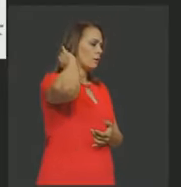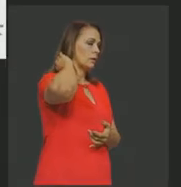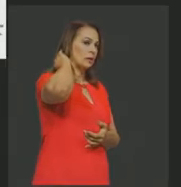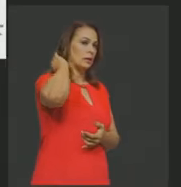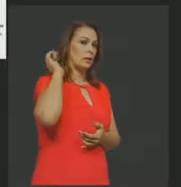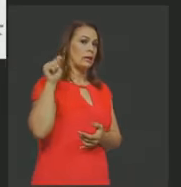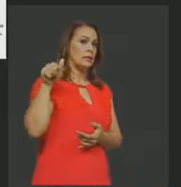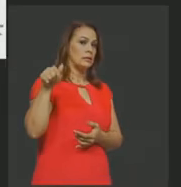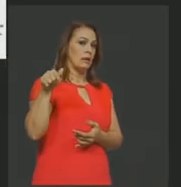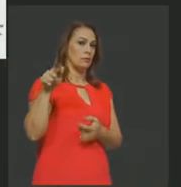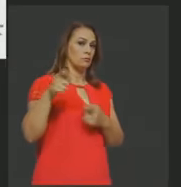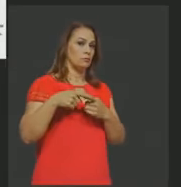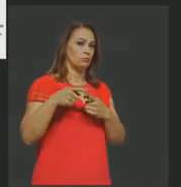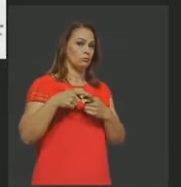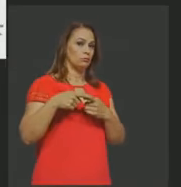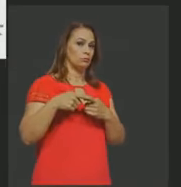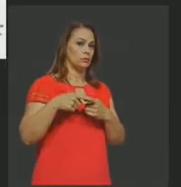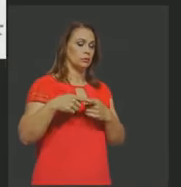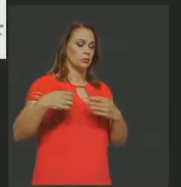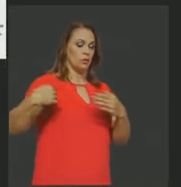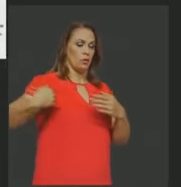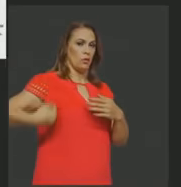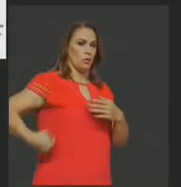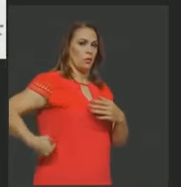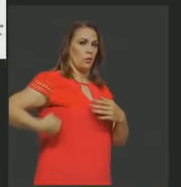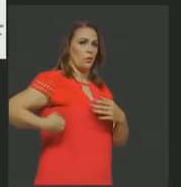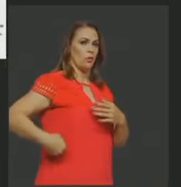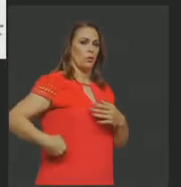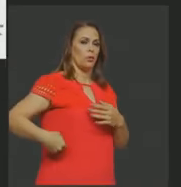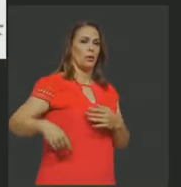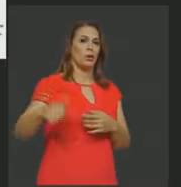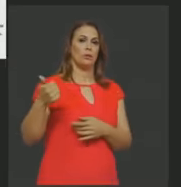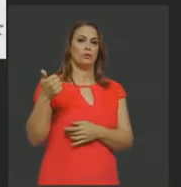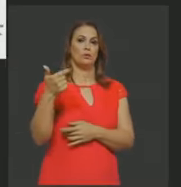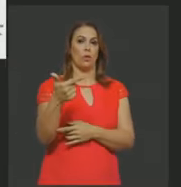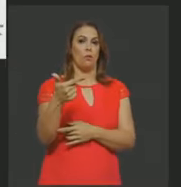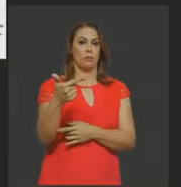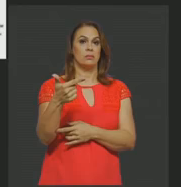cervicais, 12 vértebras torácicas que também estão inclinando, olha.